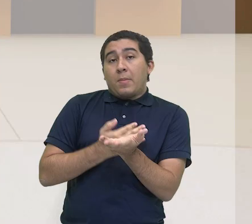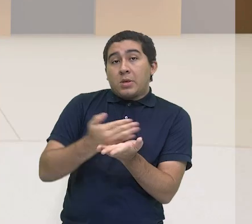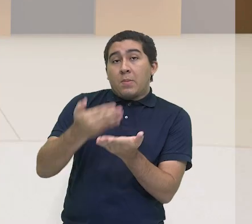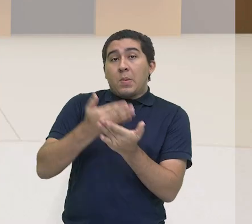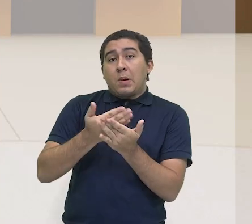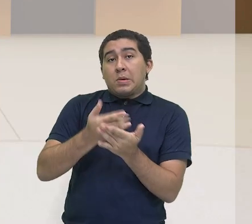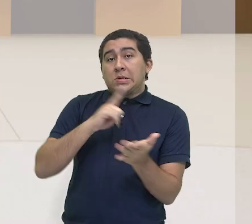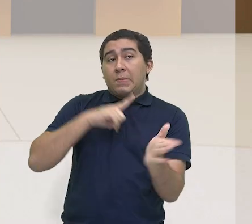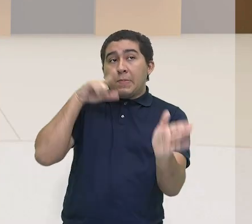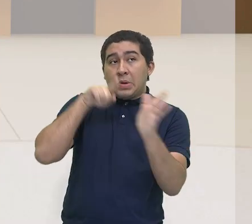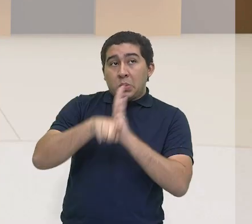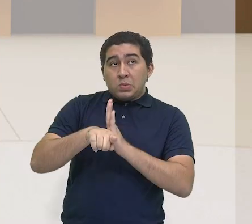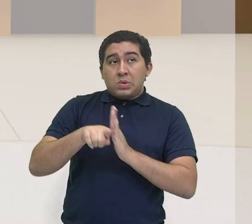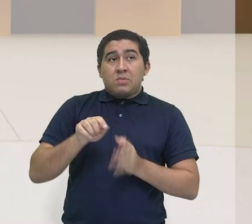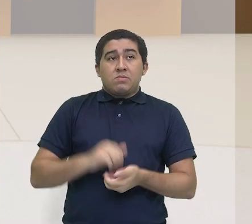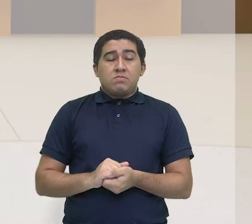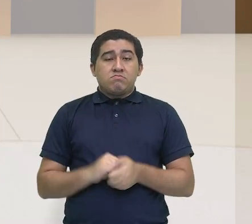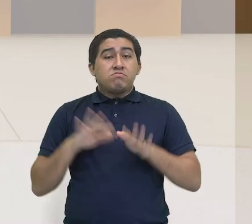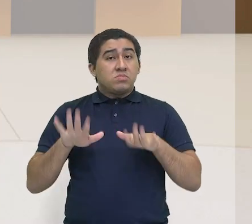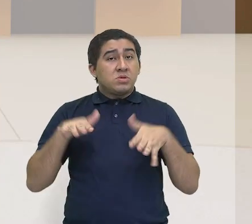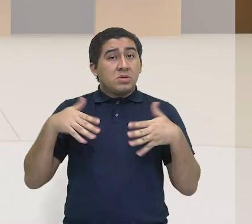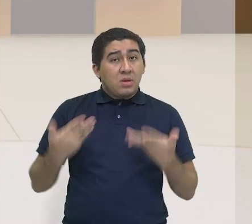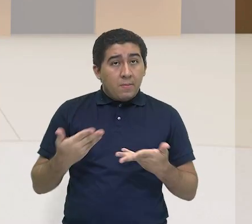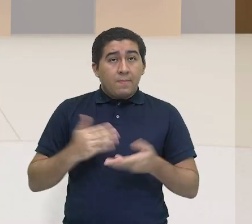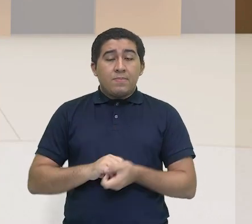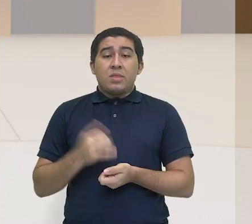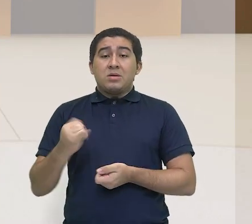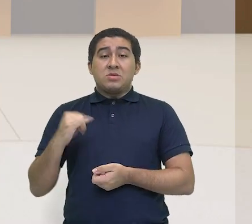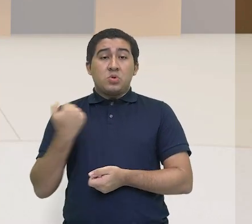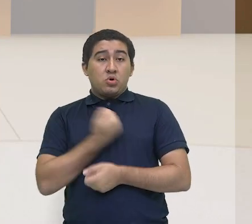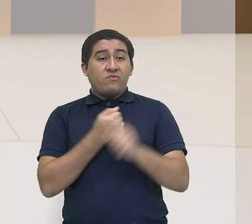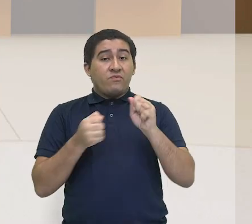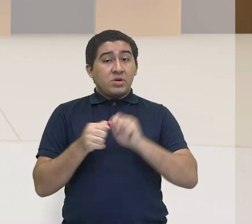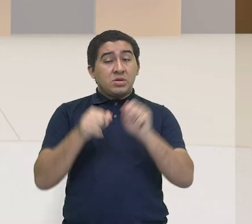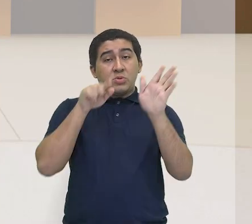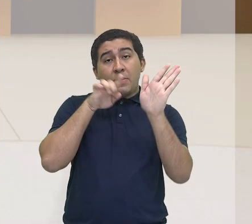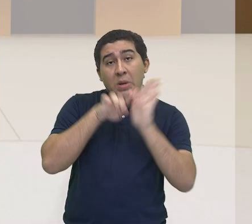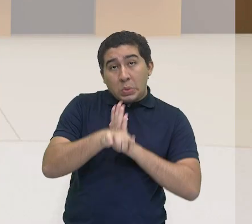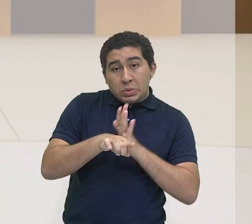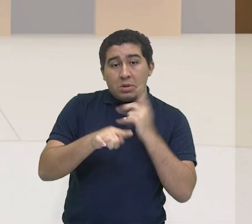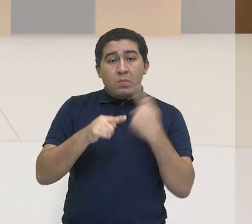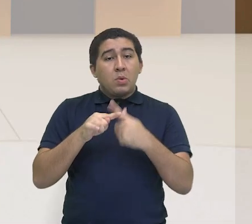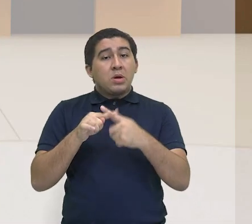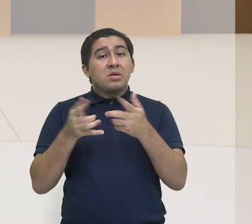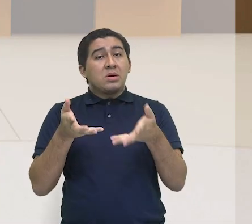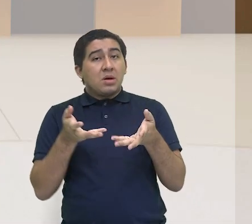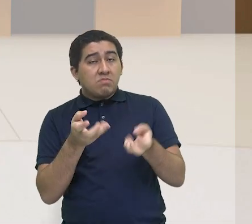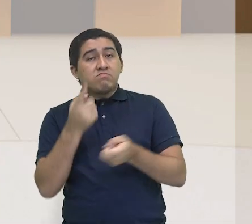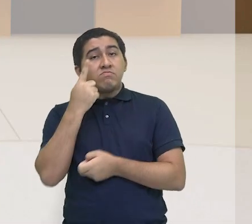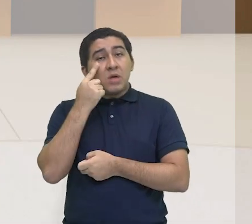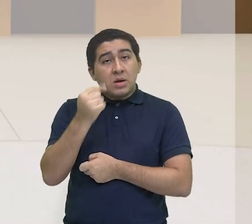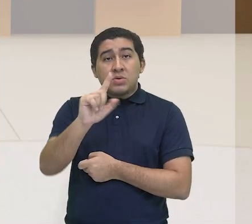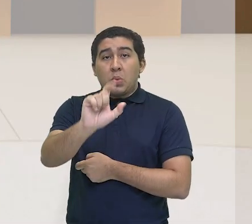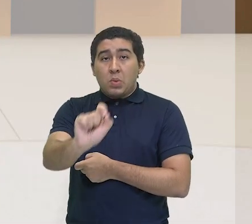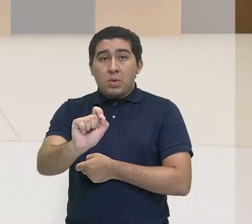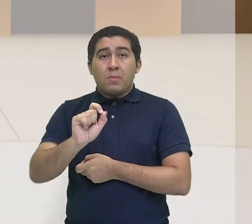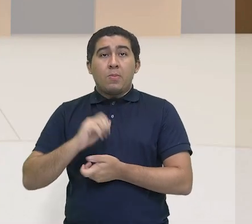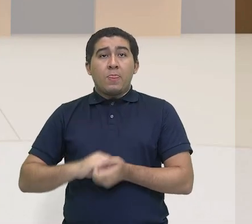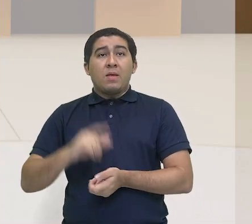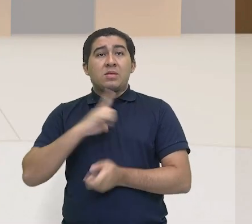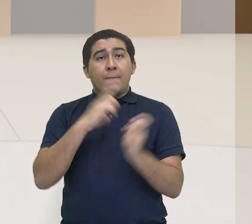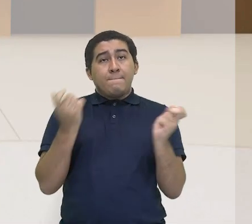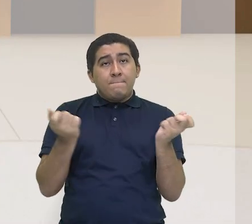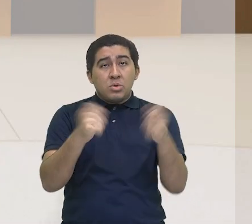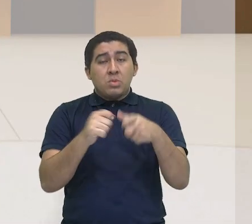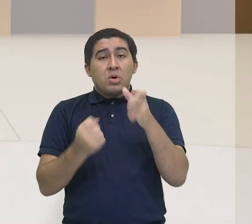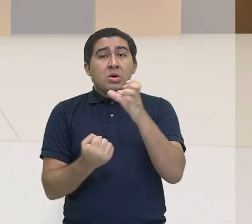uma pergunta. Afinal, quando fazemos isso, é porque nós estamos querendo também abrir a possibilidade